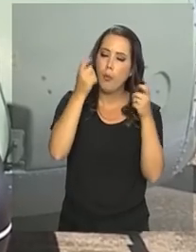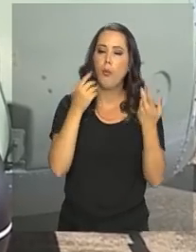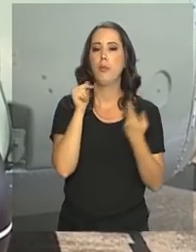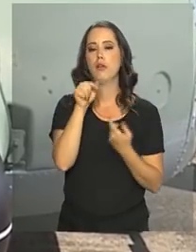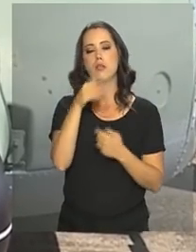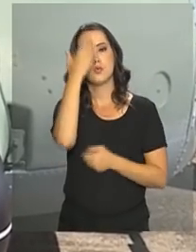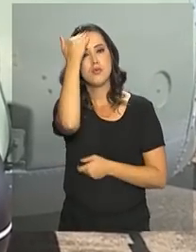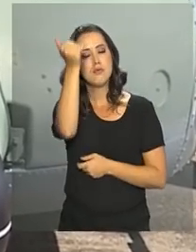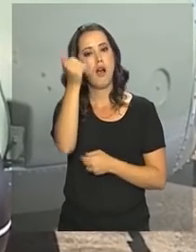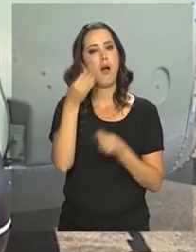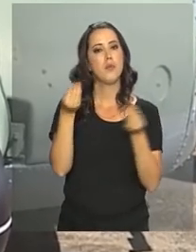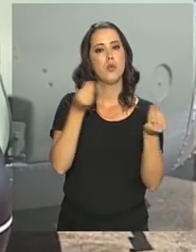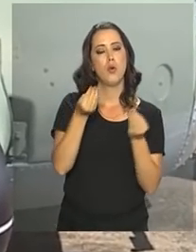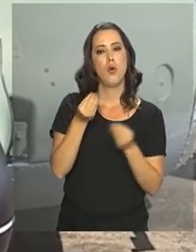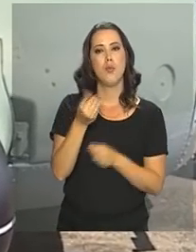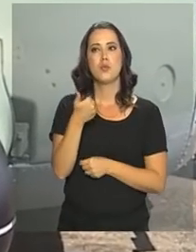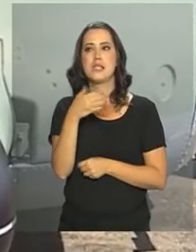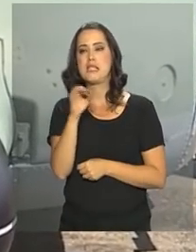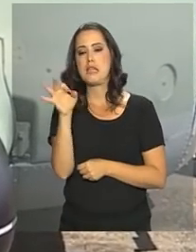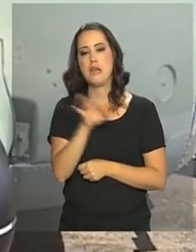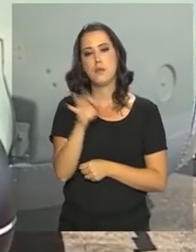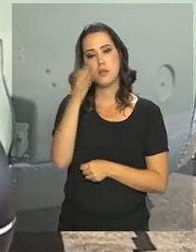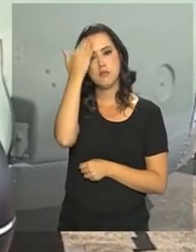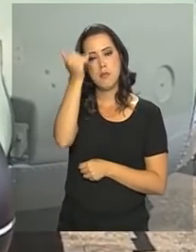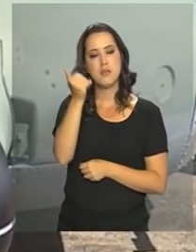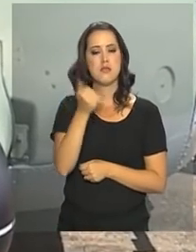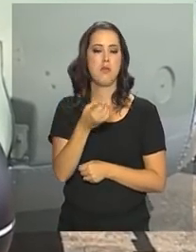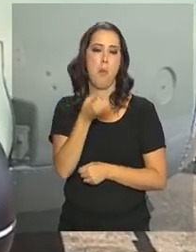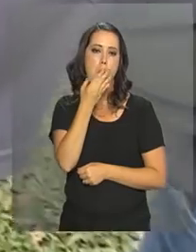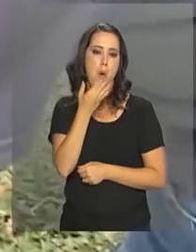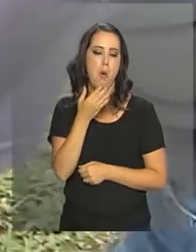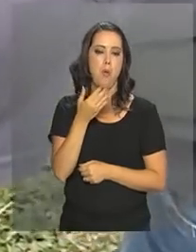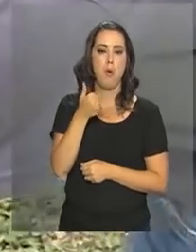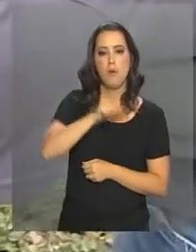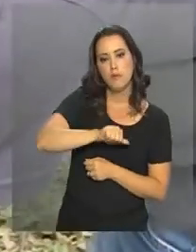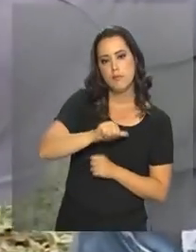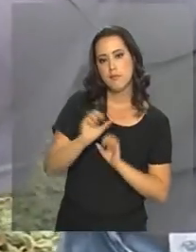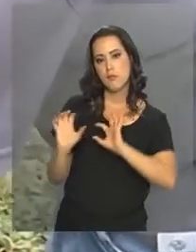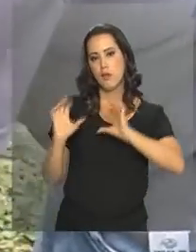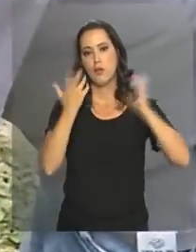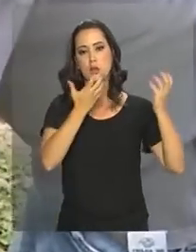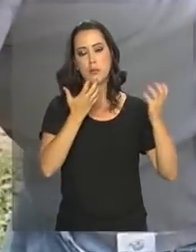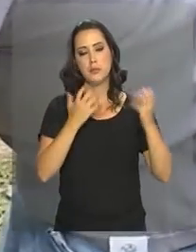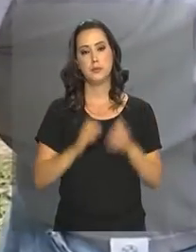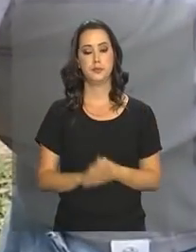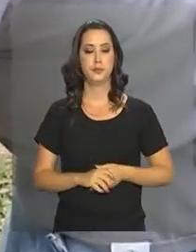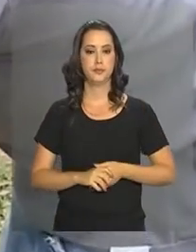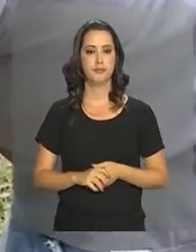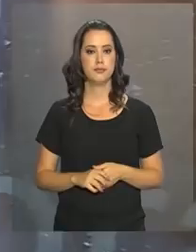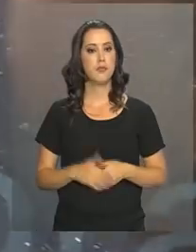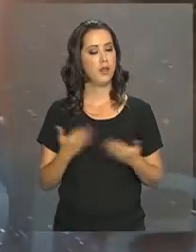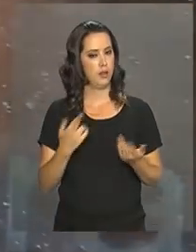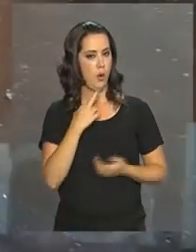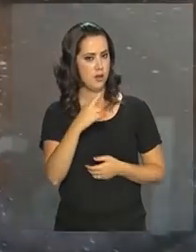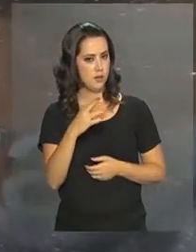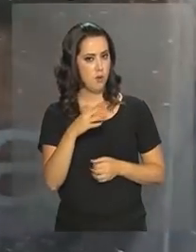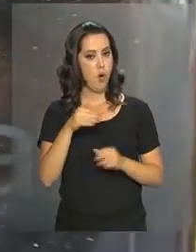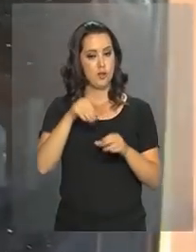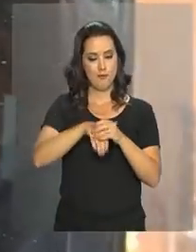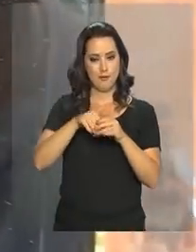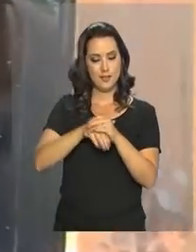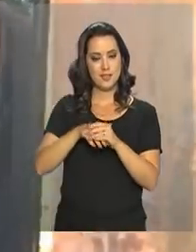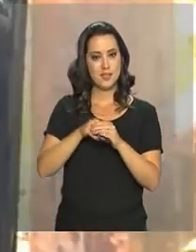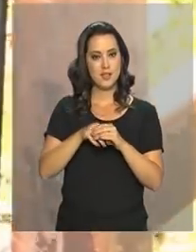sabe, não consegue prever 100% se você vai pegar um mau tempo no retorno. O resultado da votação das comunidades isoladas